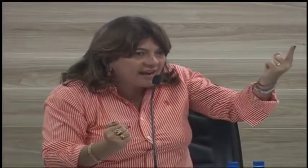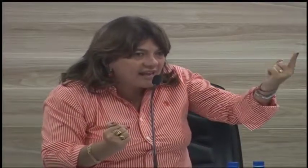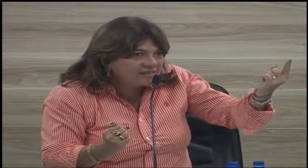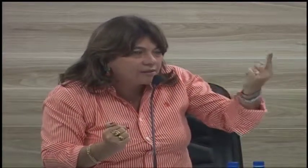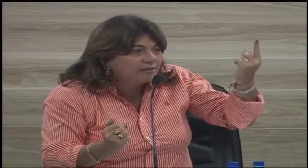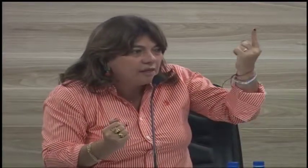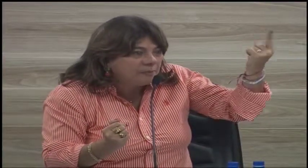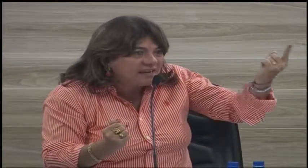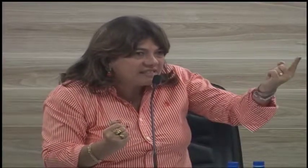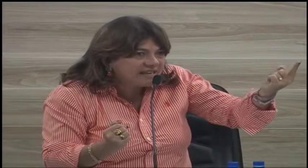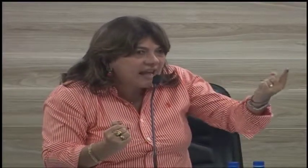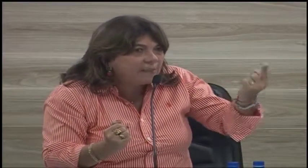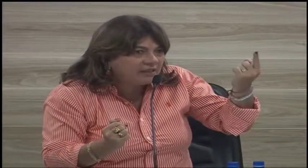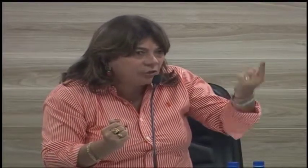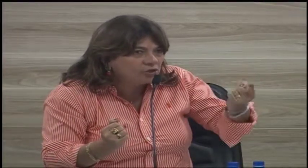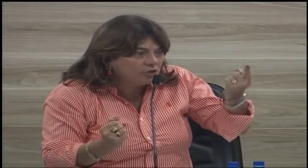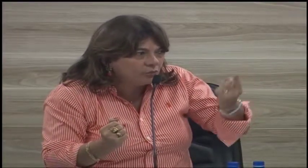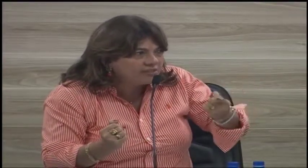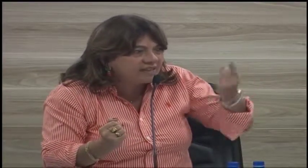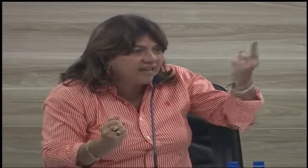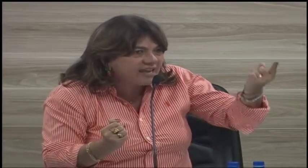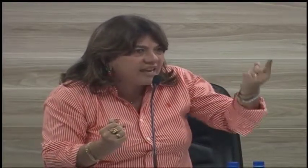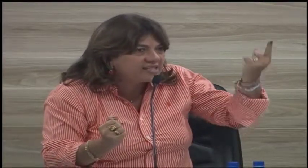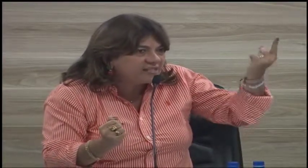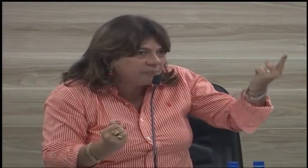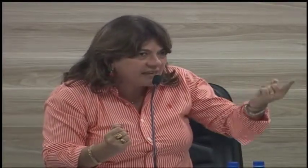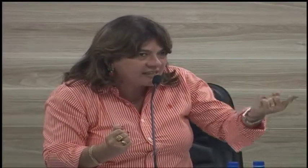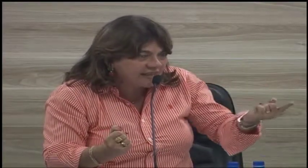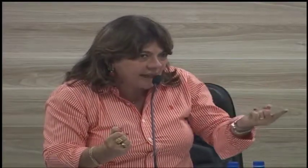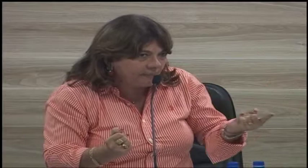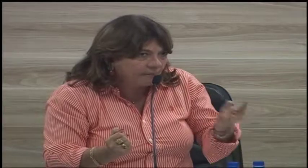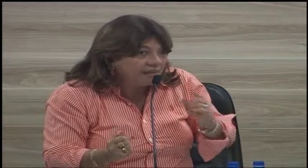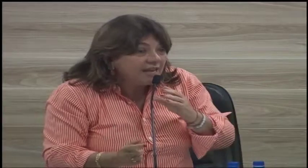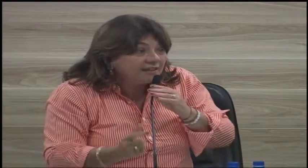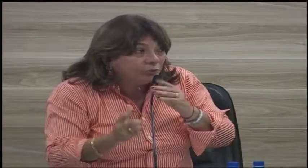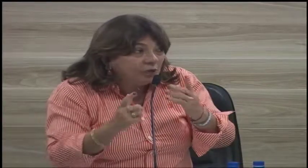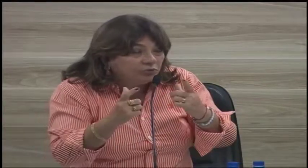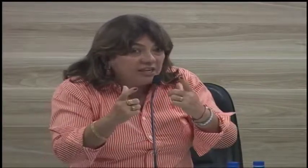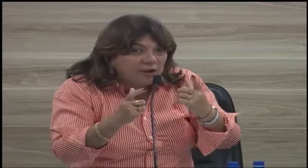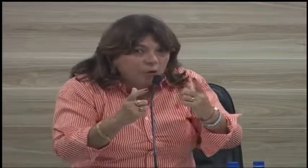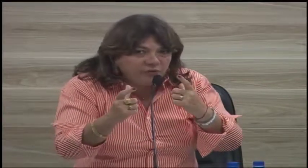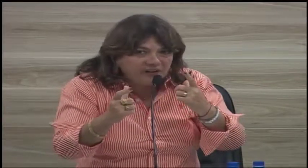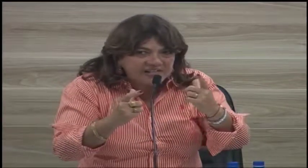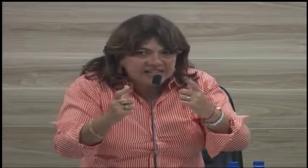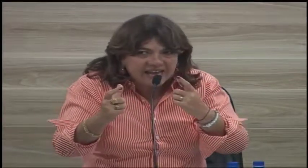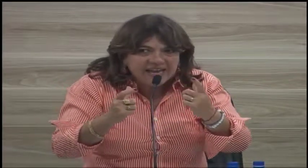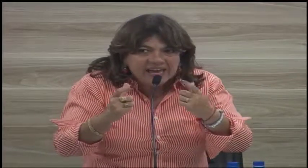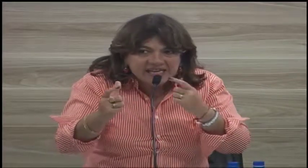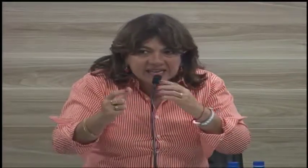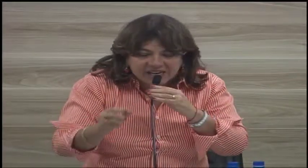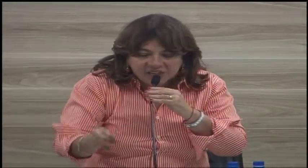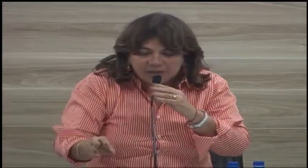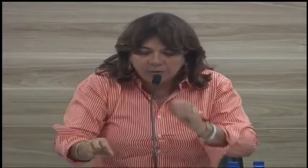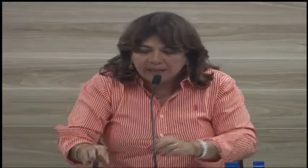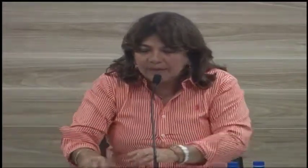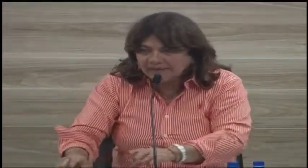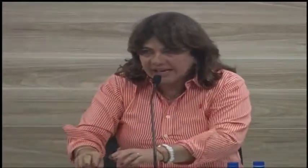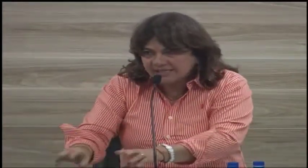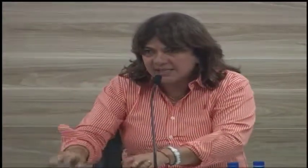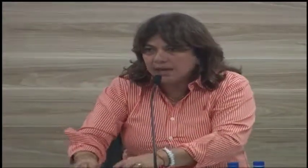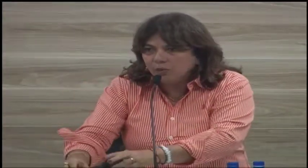com a DRAS de Piracicaba, que nós somos da DRS de Piracicaba. Então, não tinha como fazer essa questão